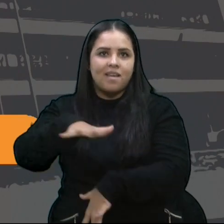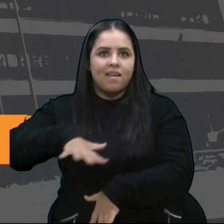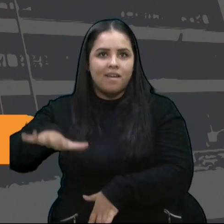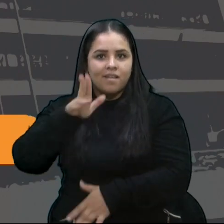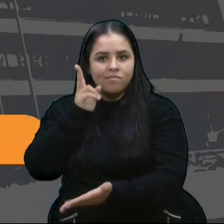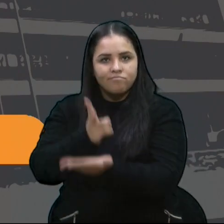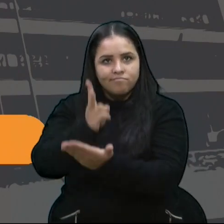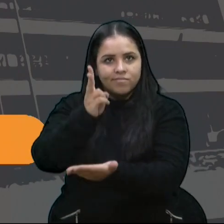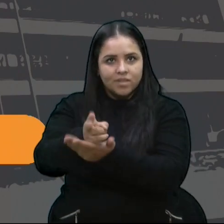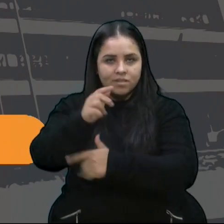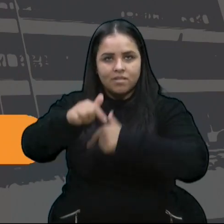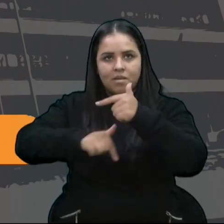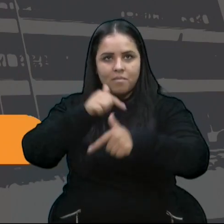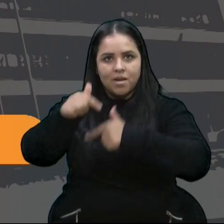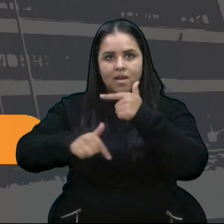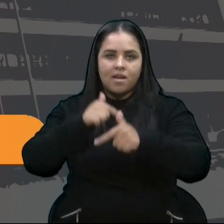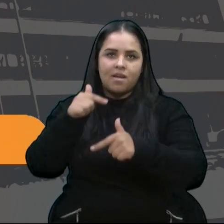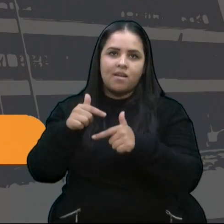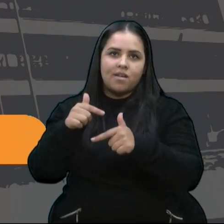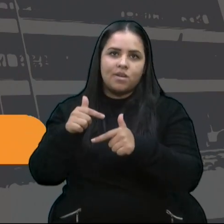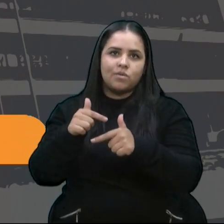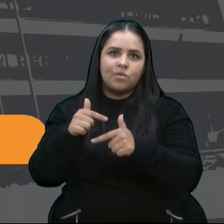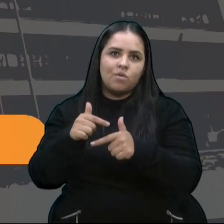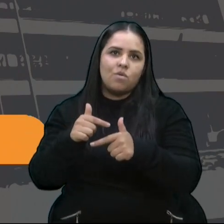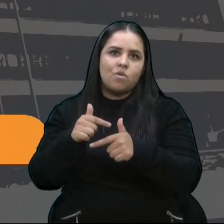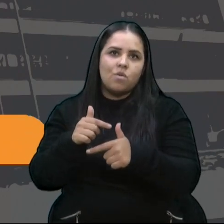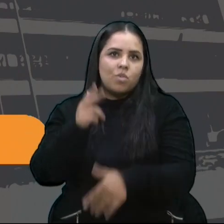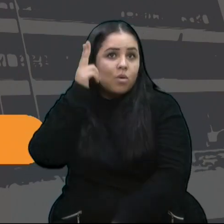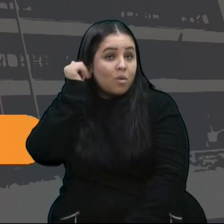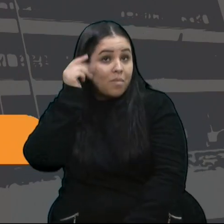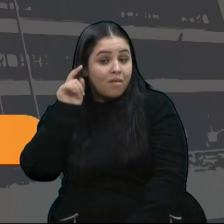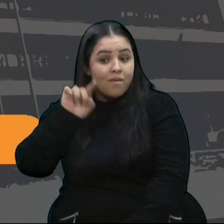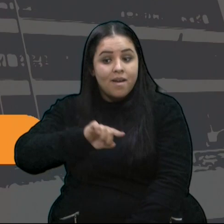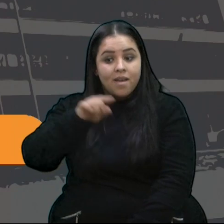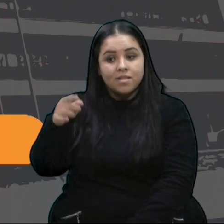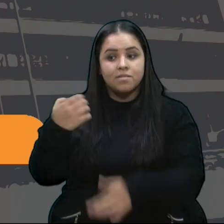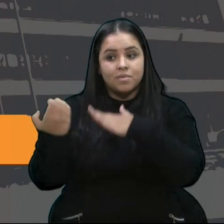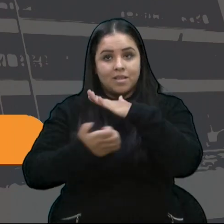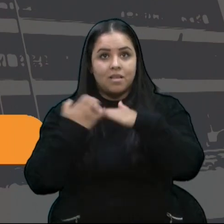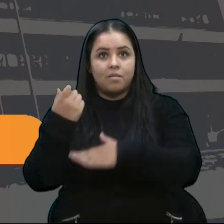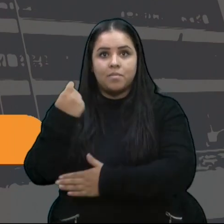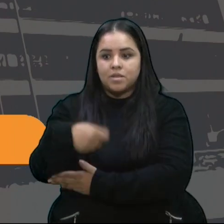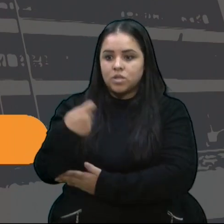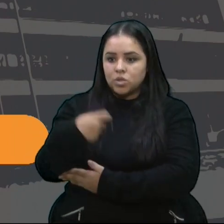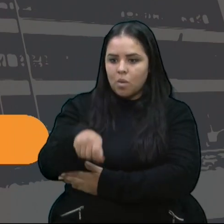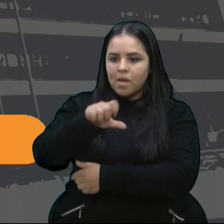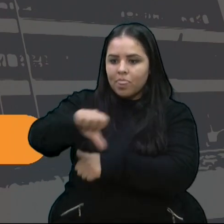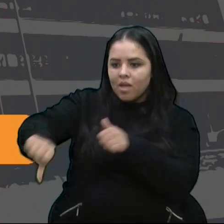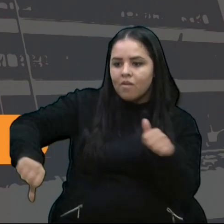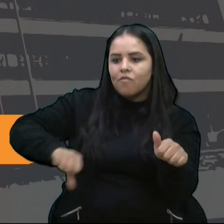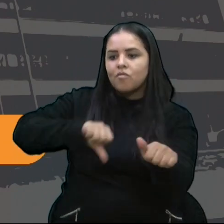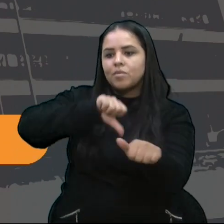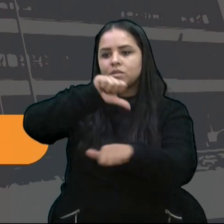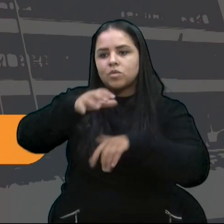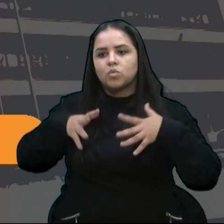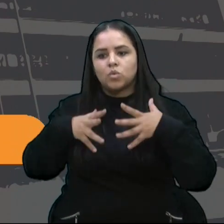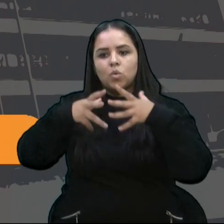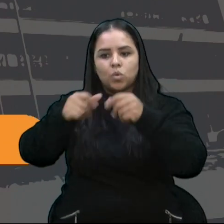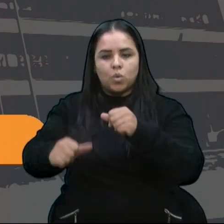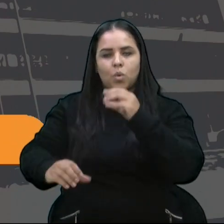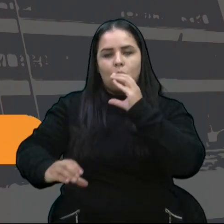seus negócios atuantes e ativos, essas, por outro lado, precisaram fazer uma transformação total na sua